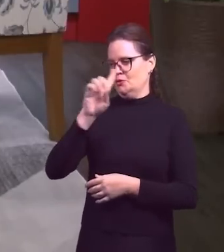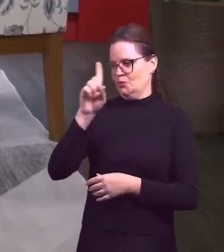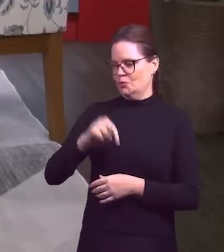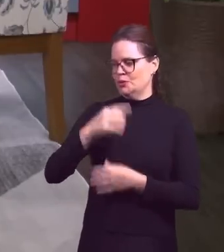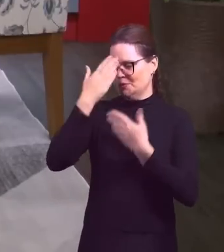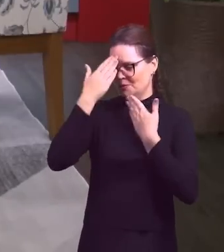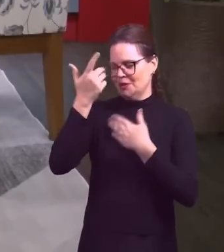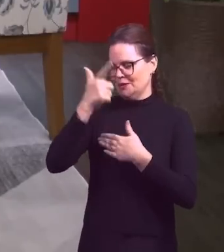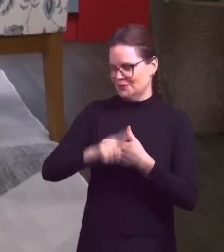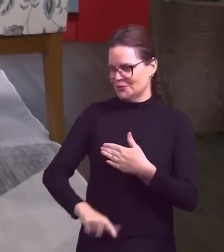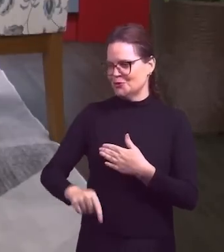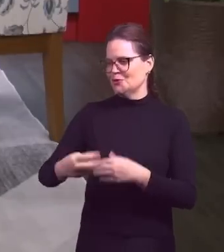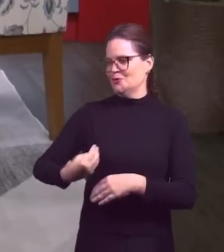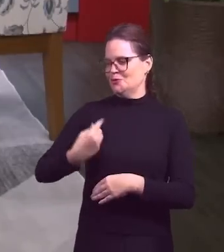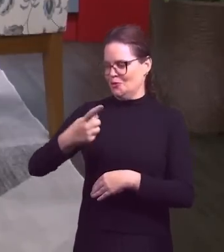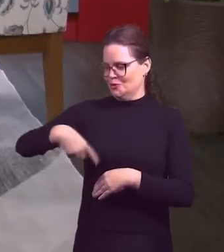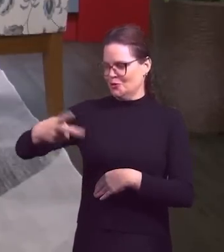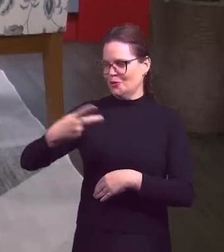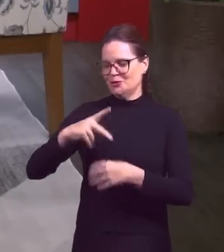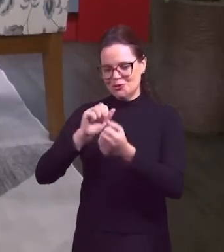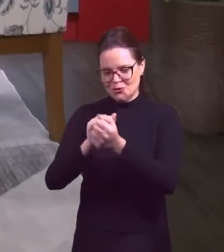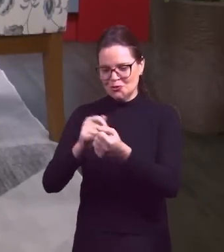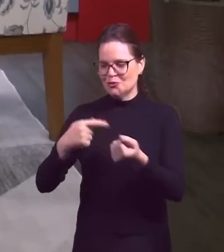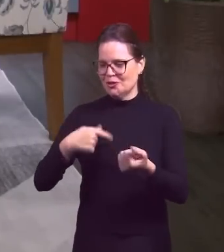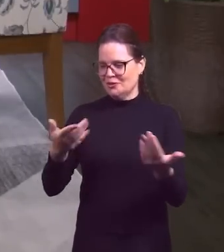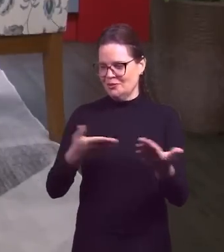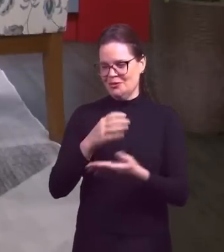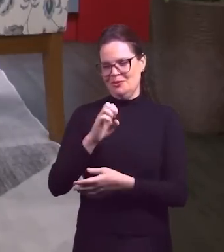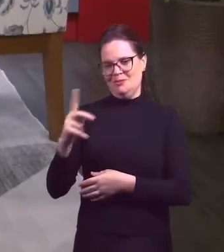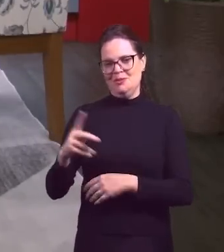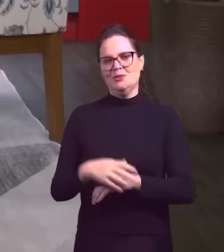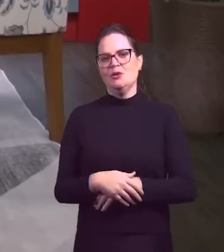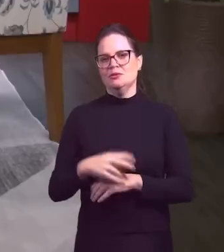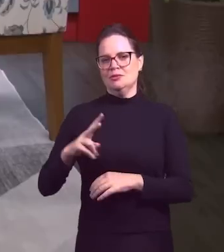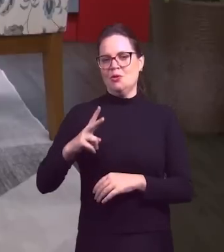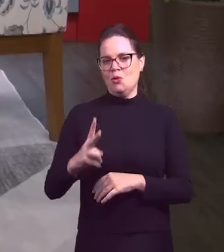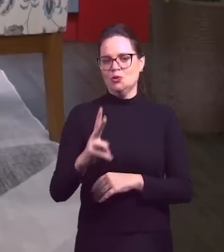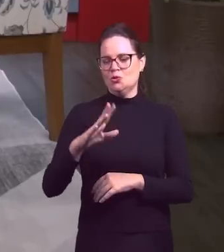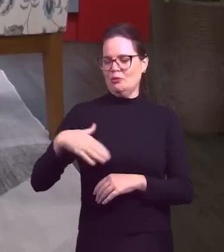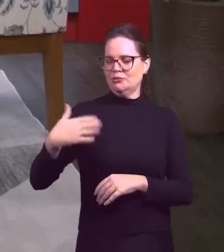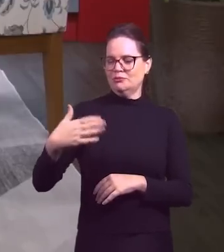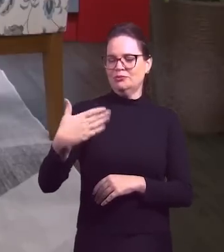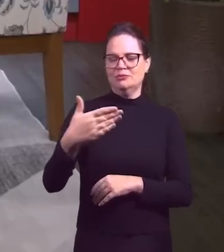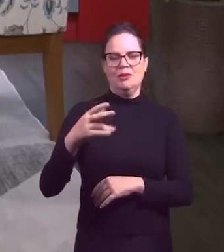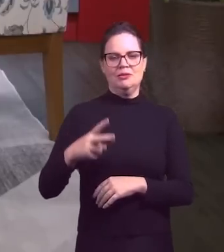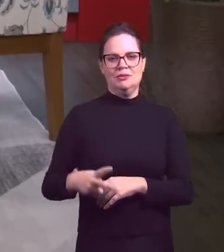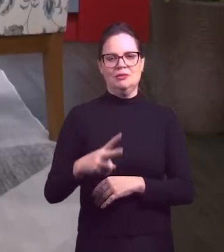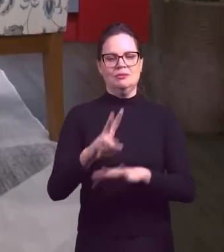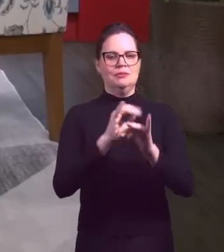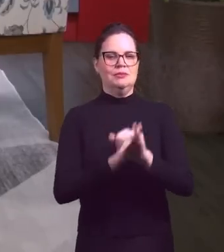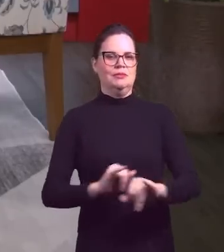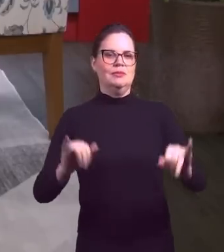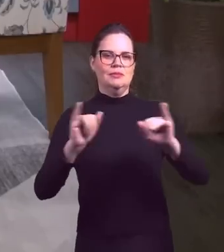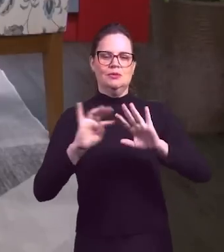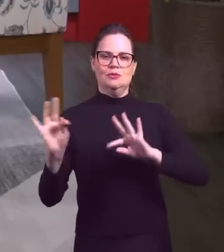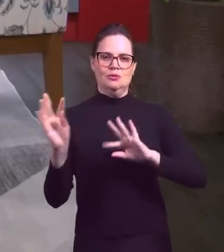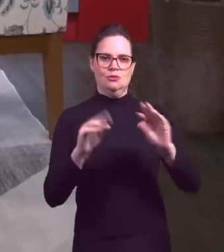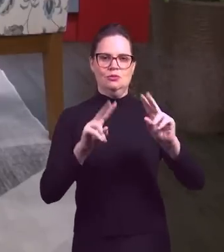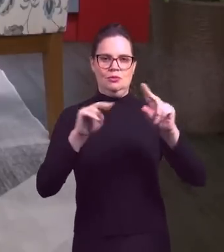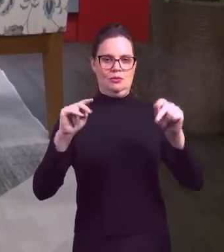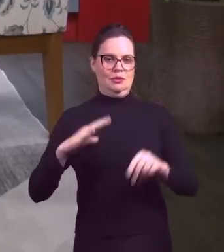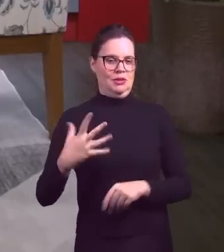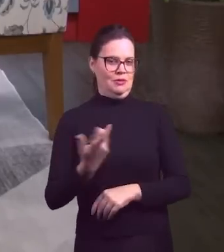Luiz, muito obrigado mais uma vez por estarmos juntos, por mais este episódio. Amém. E seguiremos rompendo e